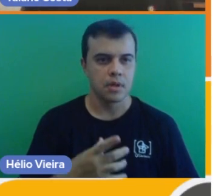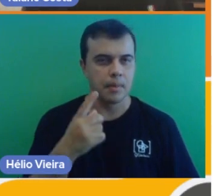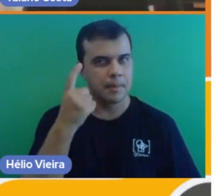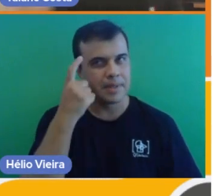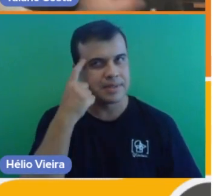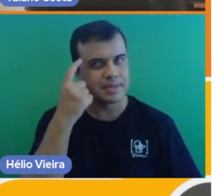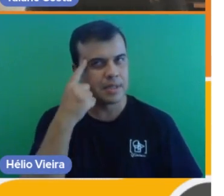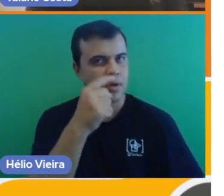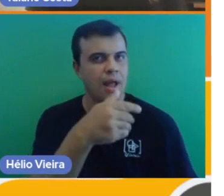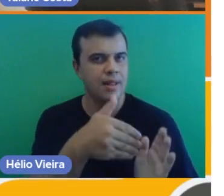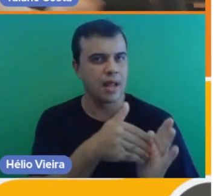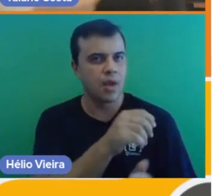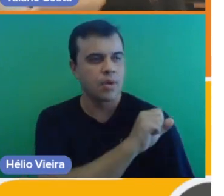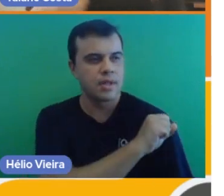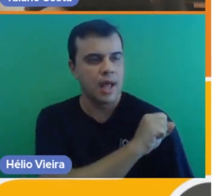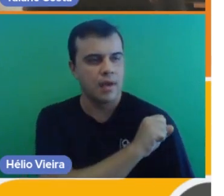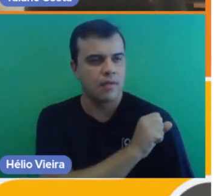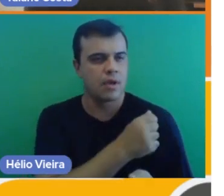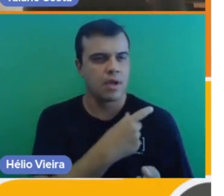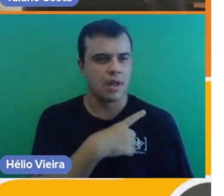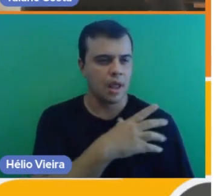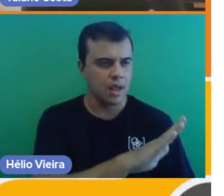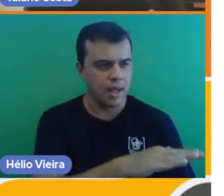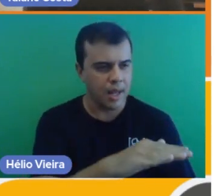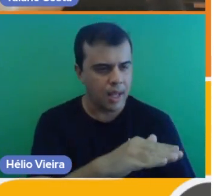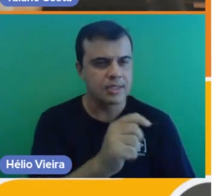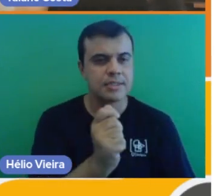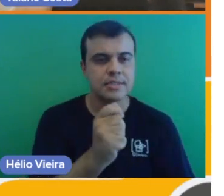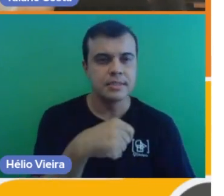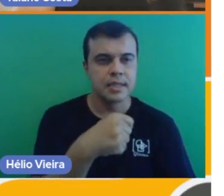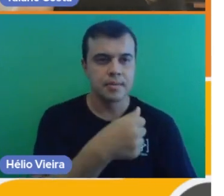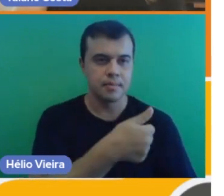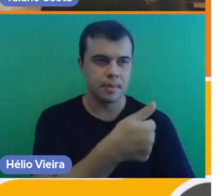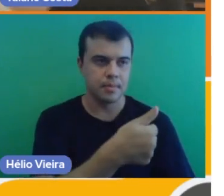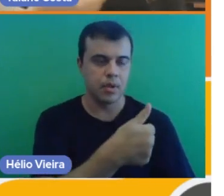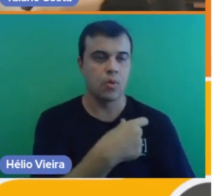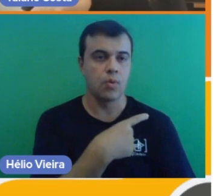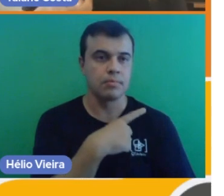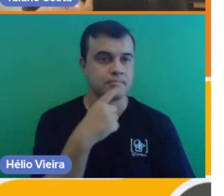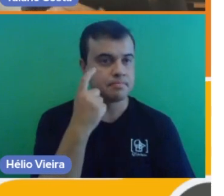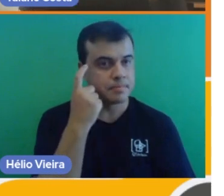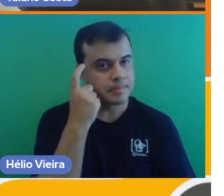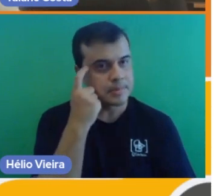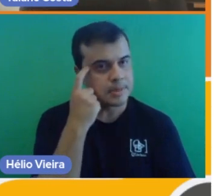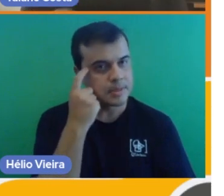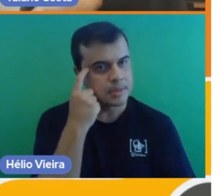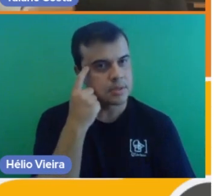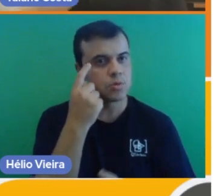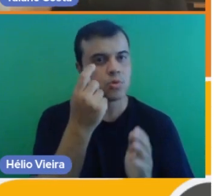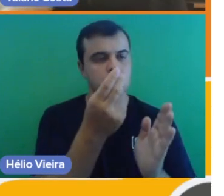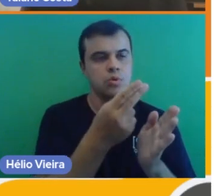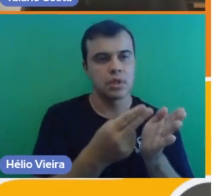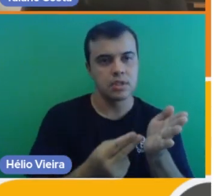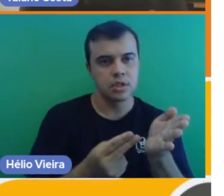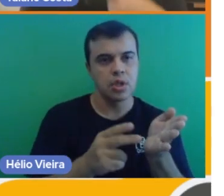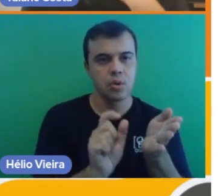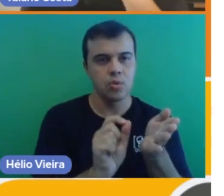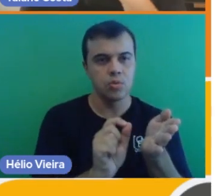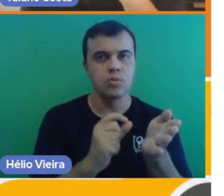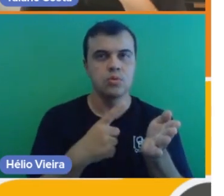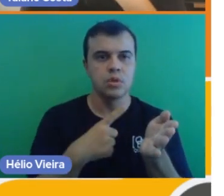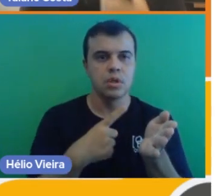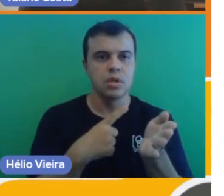pensando no fundamental, os mais novos, a gente pode, né? Fundamental 1, pode pensar o desenho e